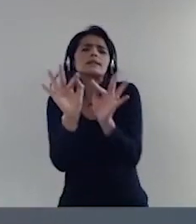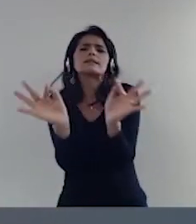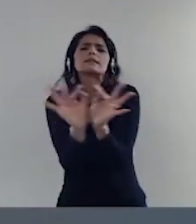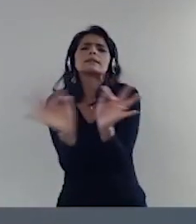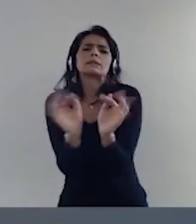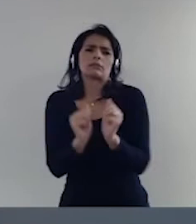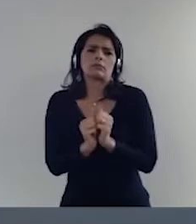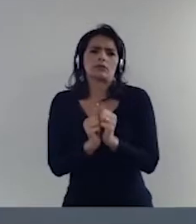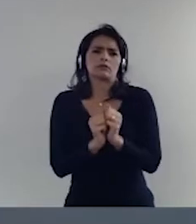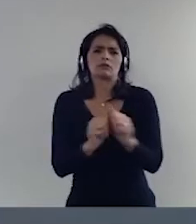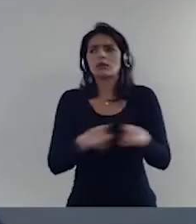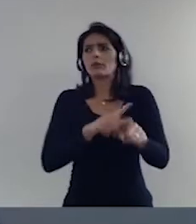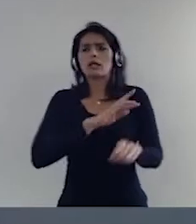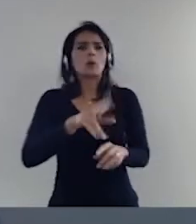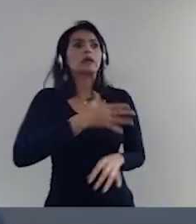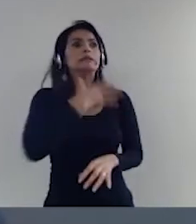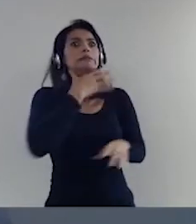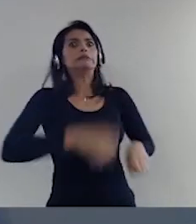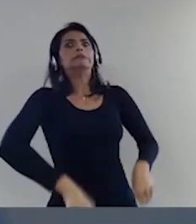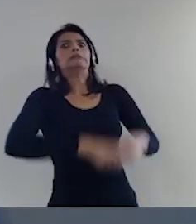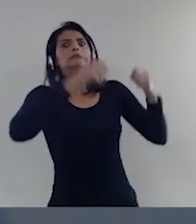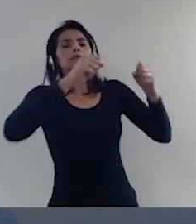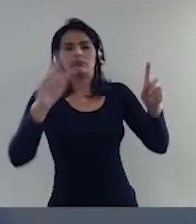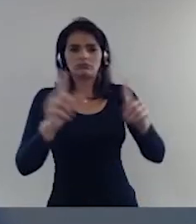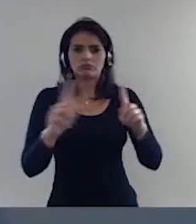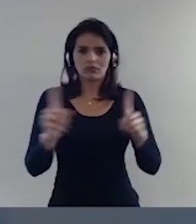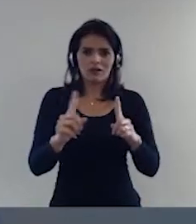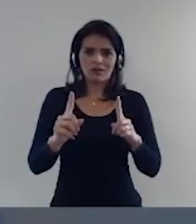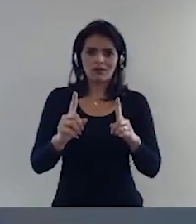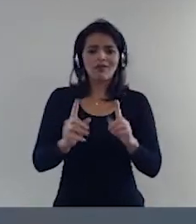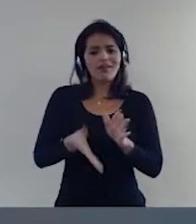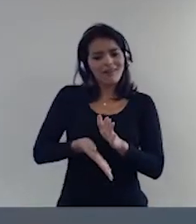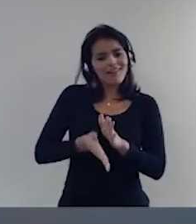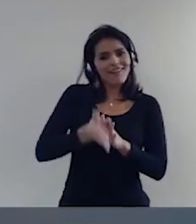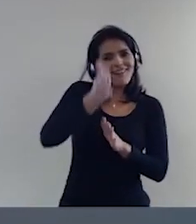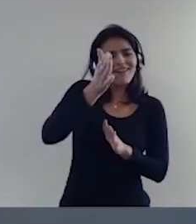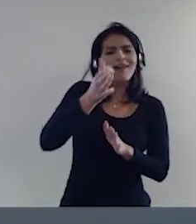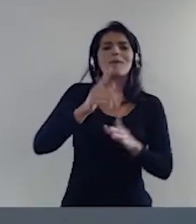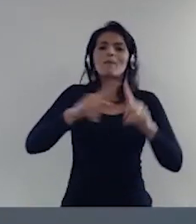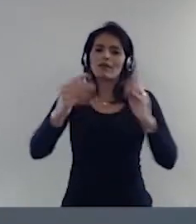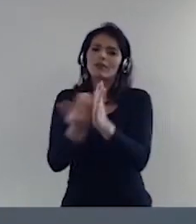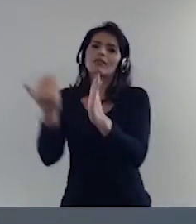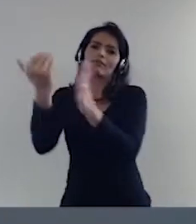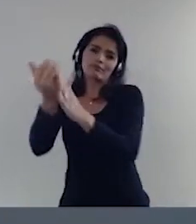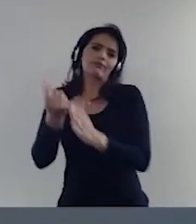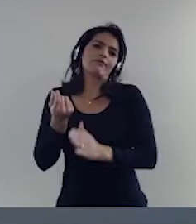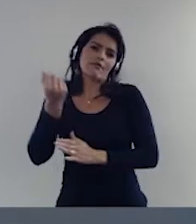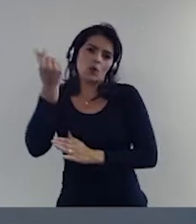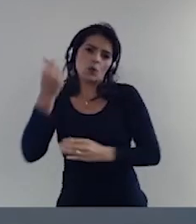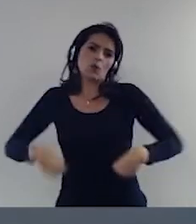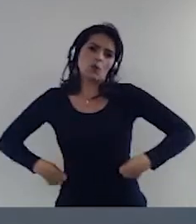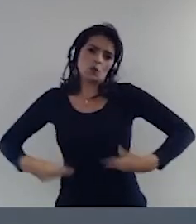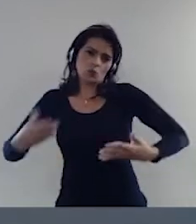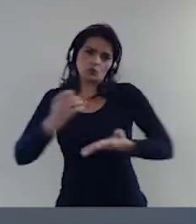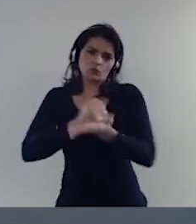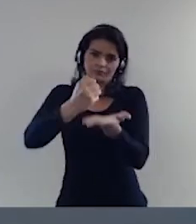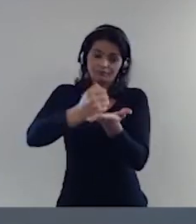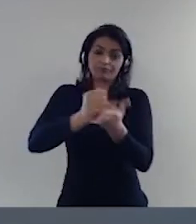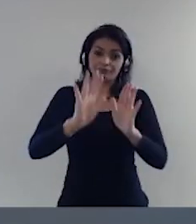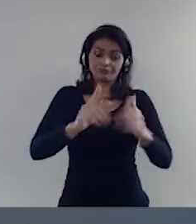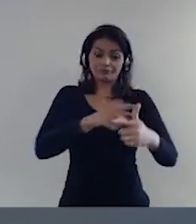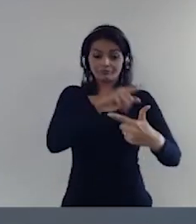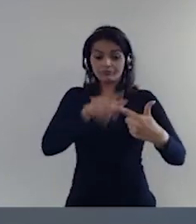ruína econômica, é algo no meio do caminho. Portanto, deve haver um agravamento relevante do custo. E